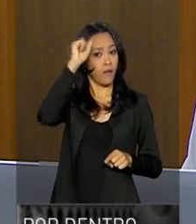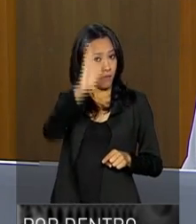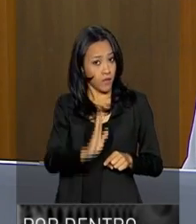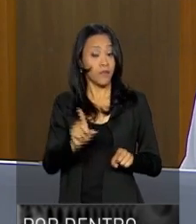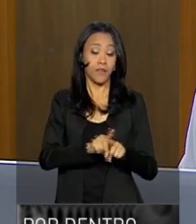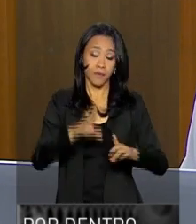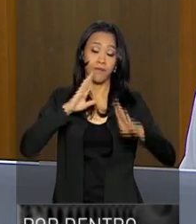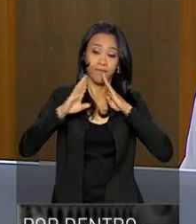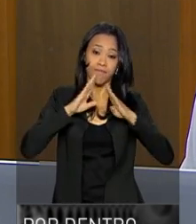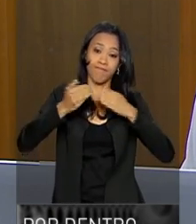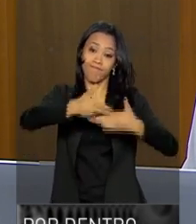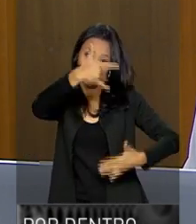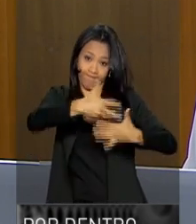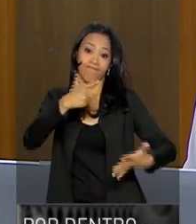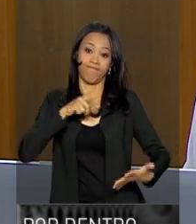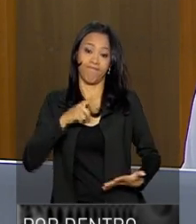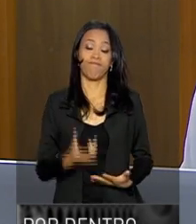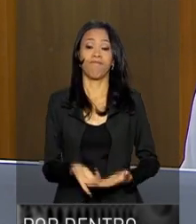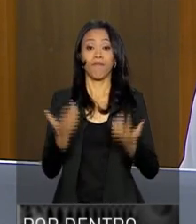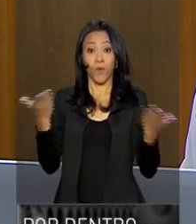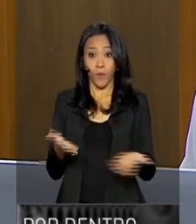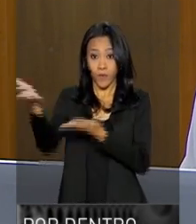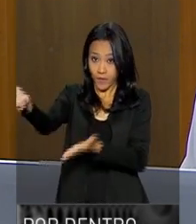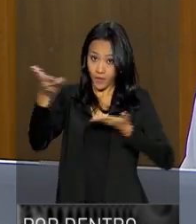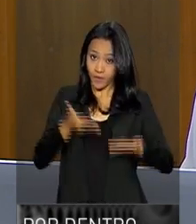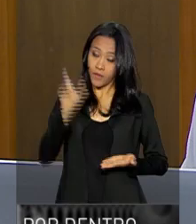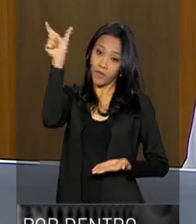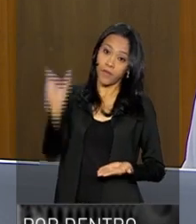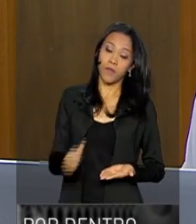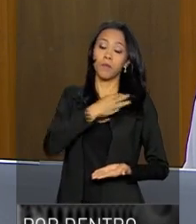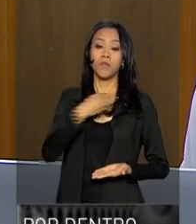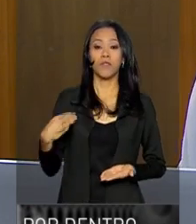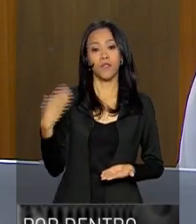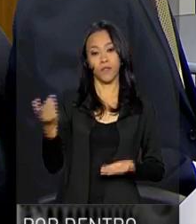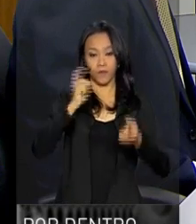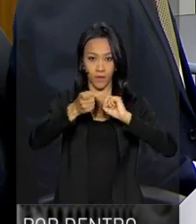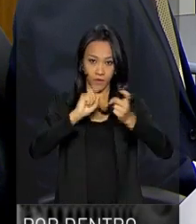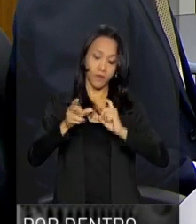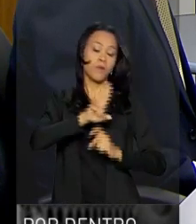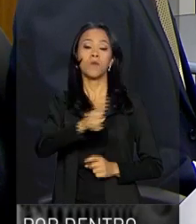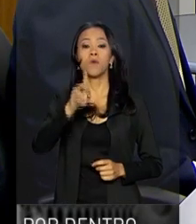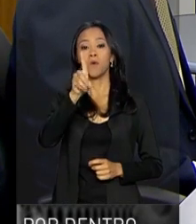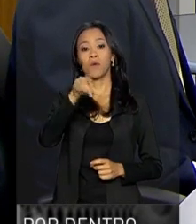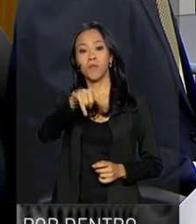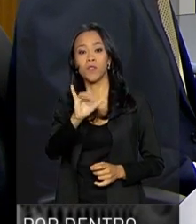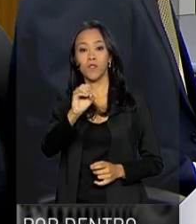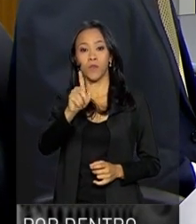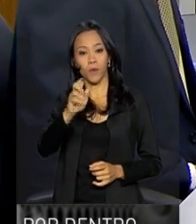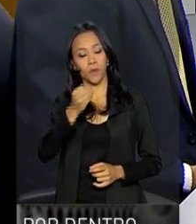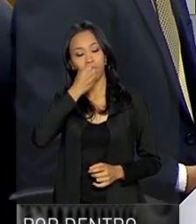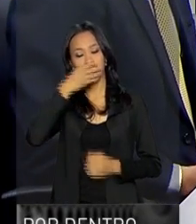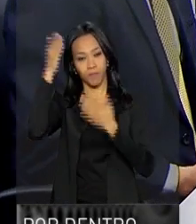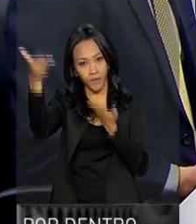redes sociais e hoje recebemos aqui no estúdio o ministro do planejamento desenvolvimento e gestão de oliveira o ministro seja bem